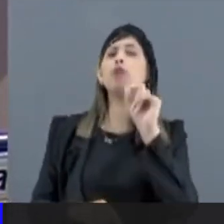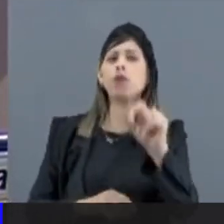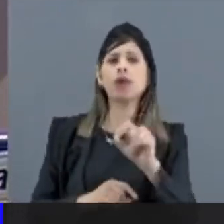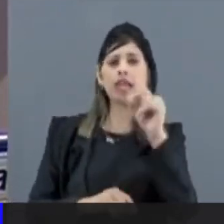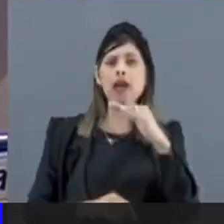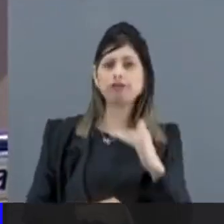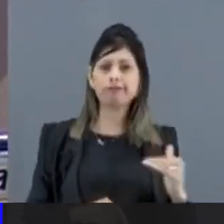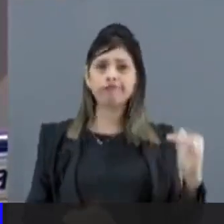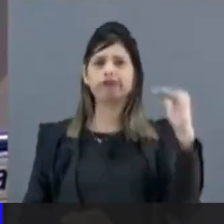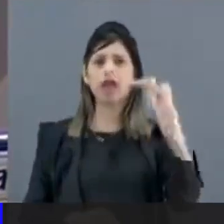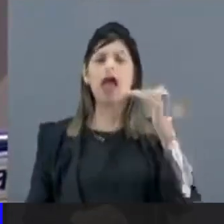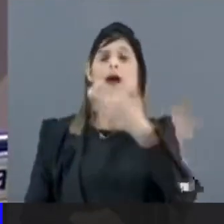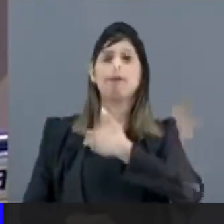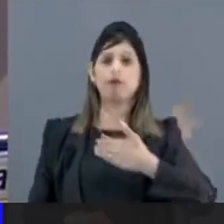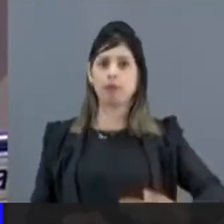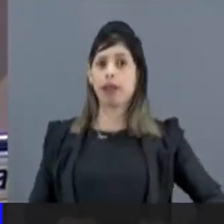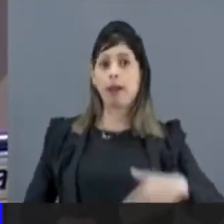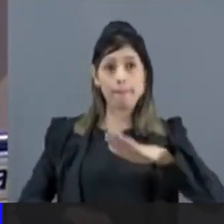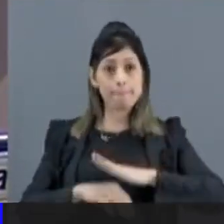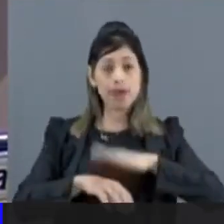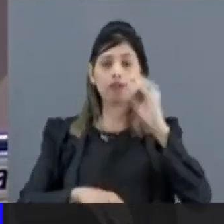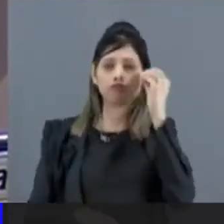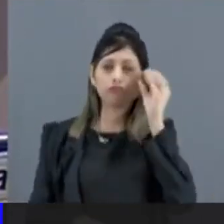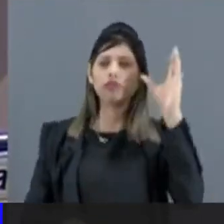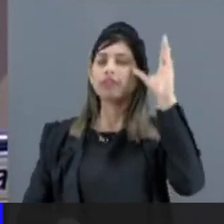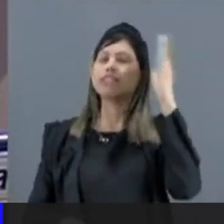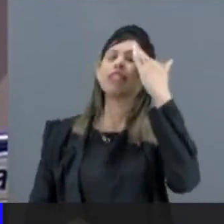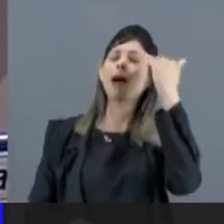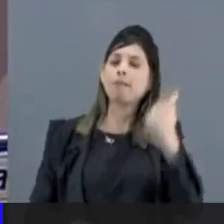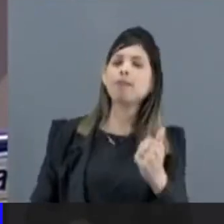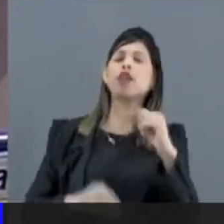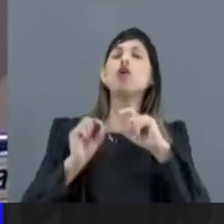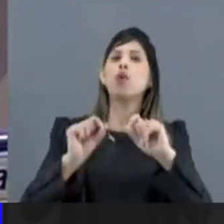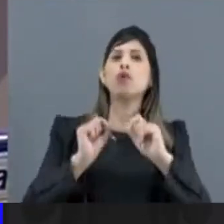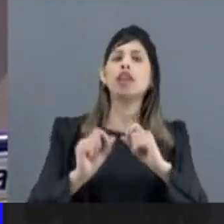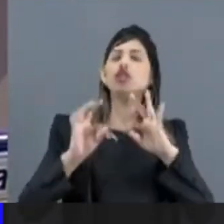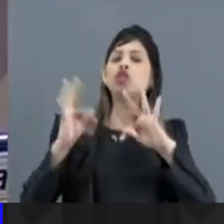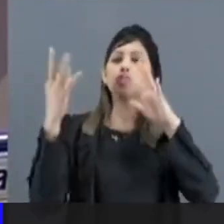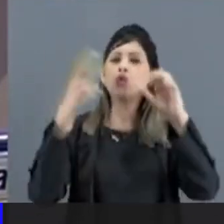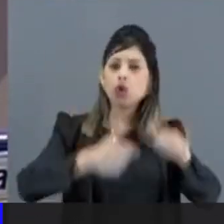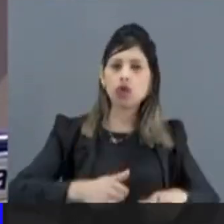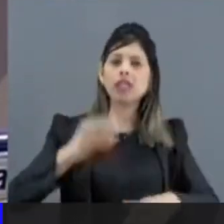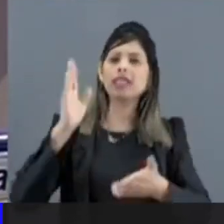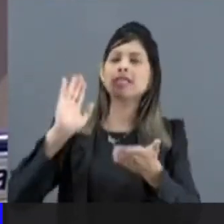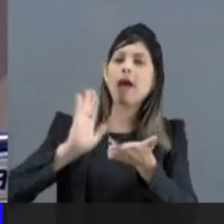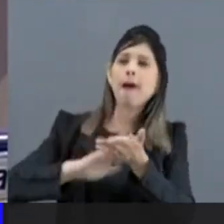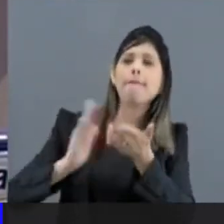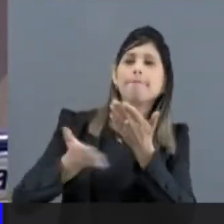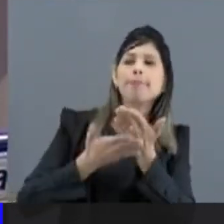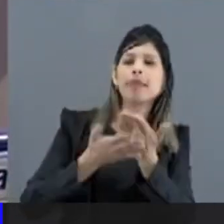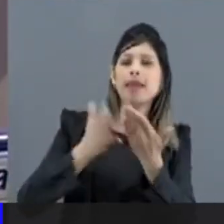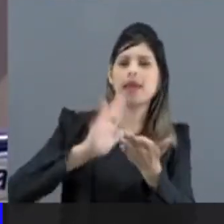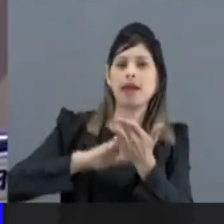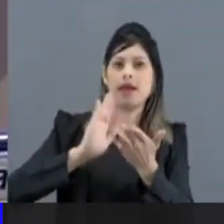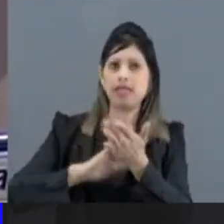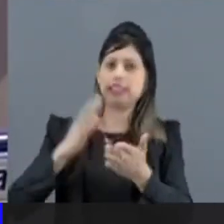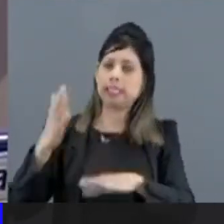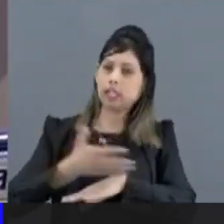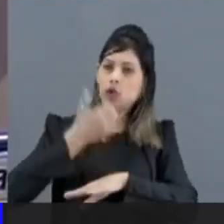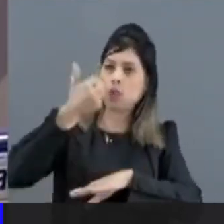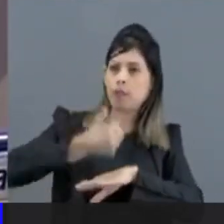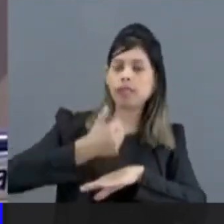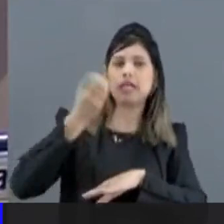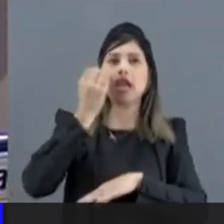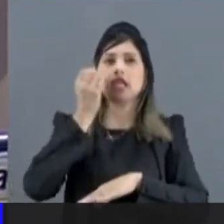autoridades públicas que mais possuía conhecimento a respeito das ameaças golpistas especialmente durante o período depois das